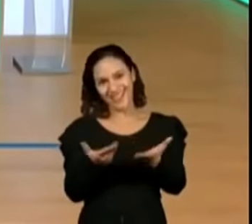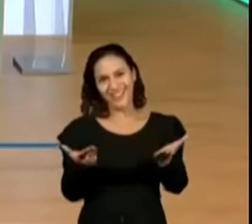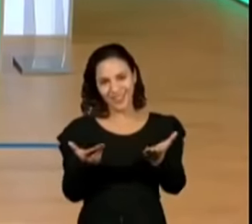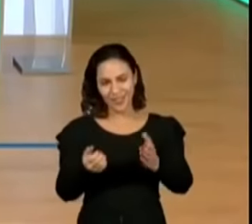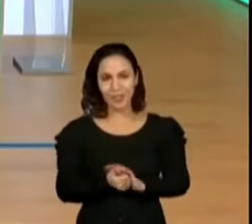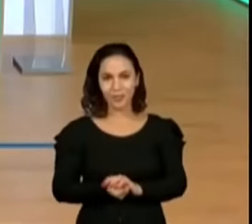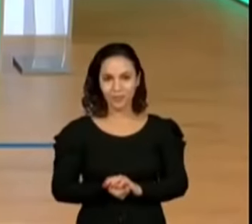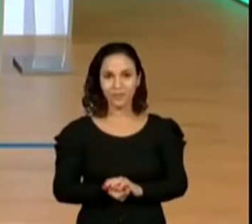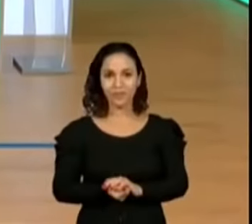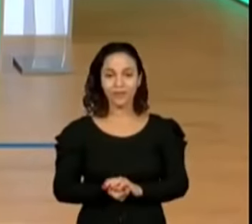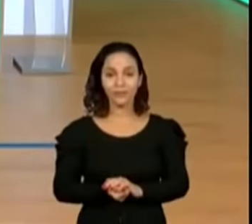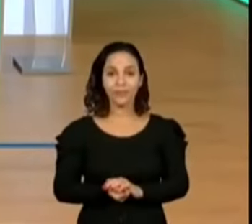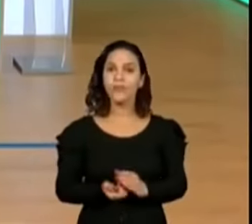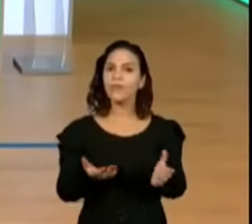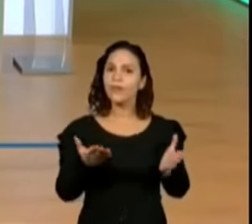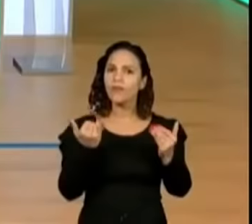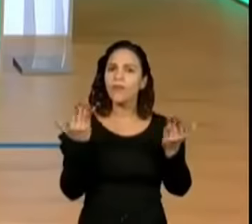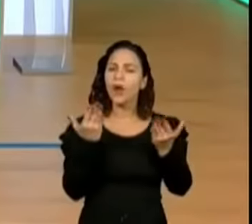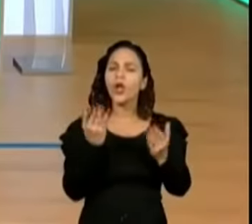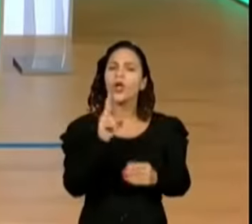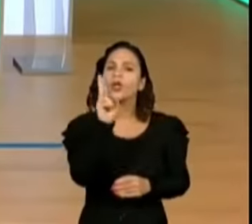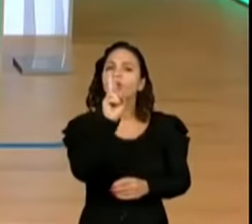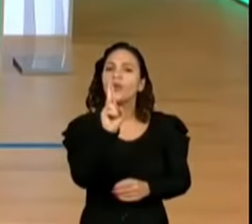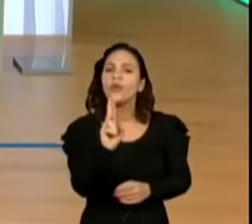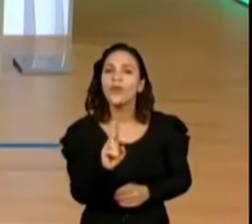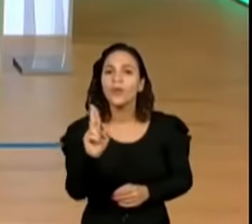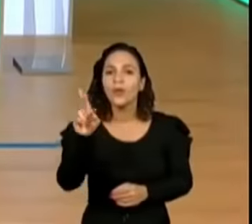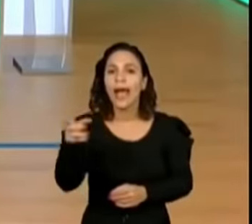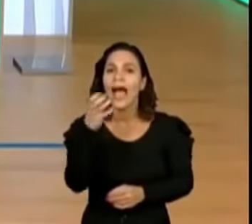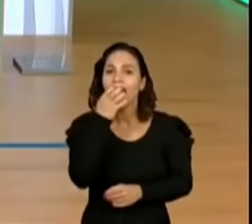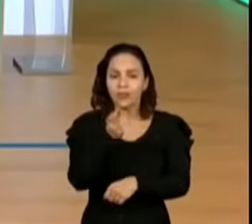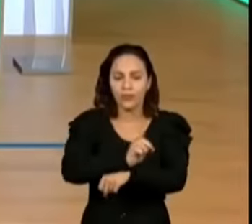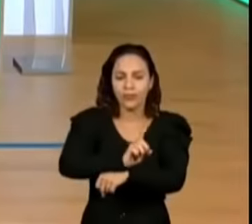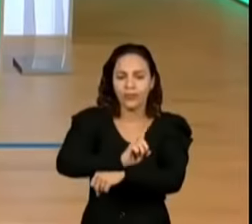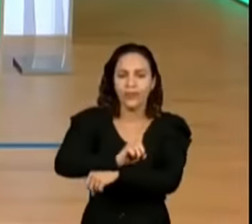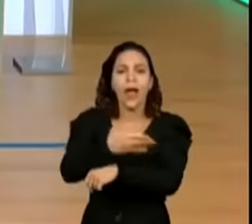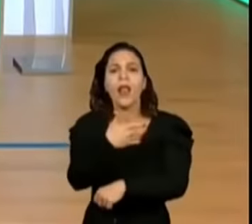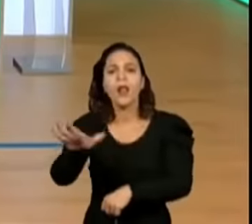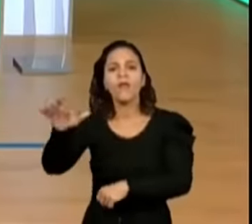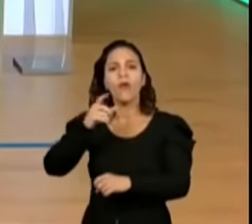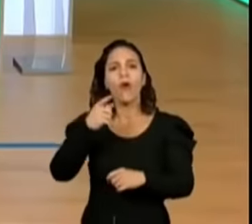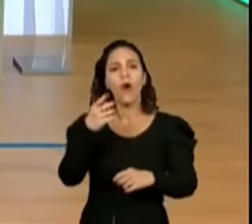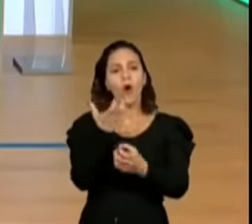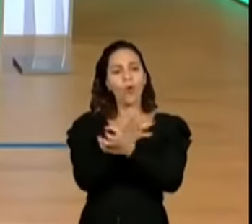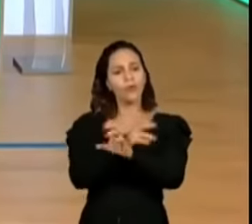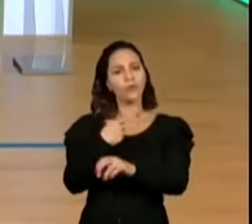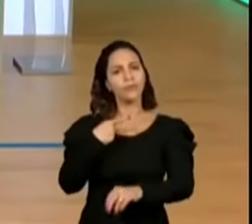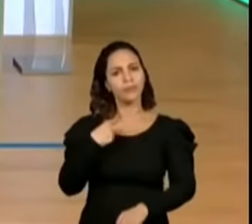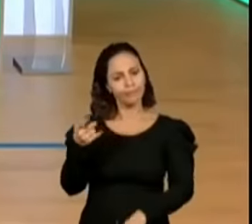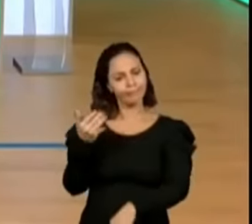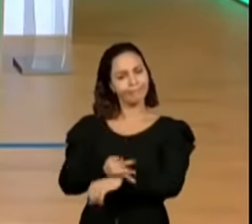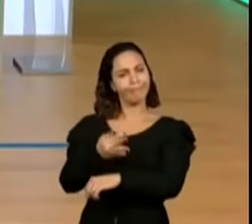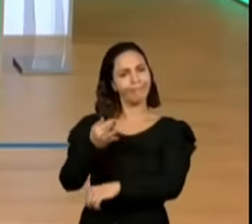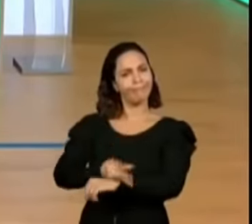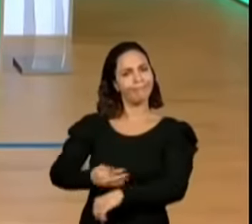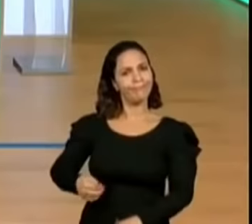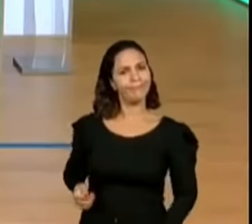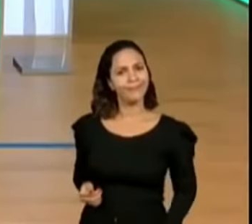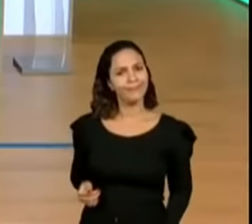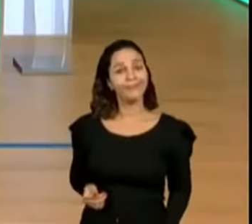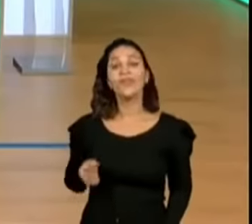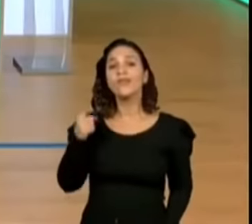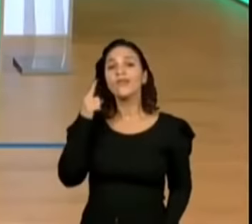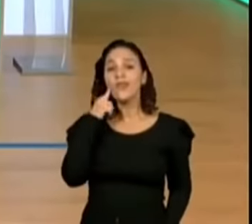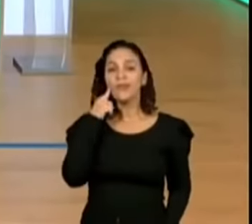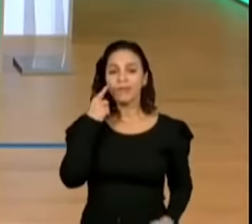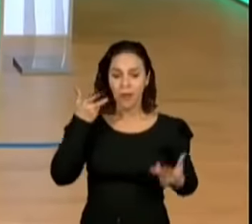Vamos escrever o nome de alguns ossos que foram levados por esse vira-lata. Vamos sim. Vira-lata sapeca, hein? E vamos